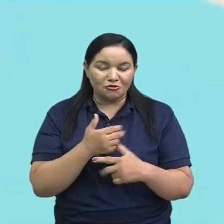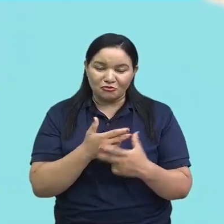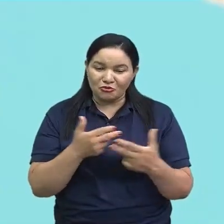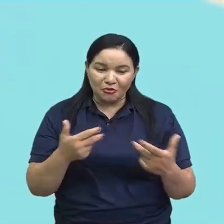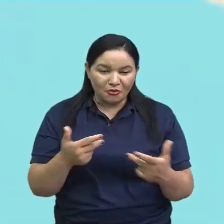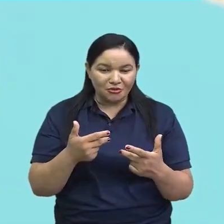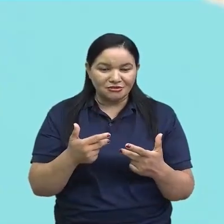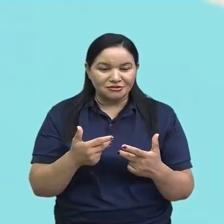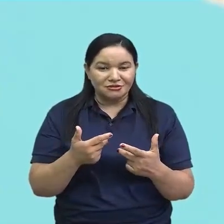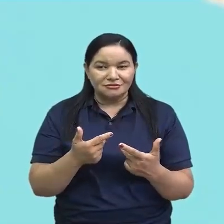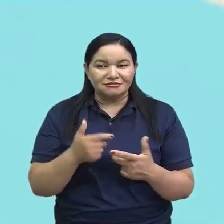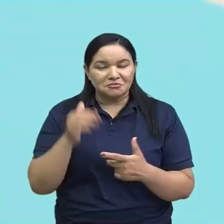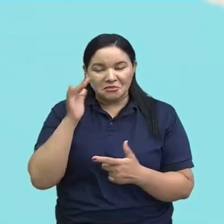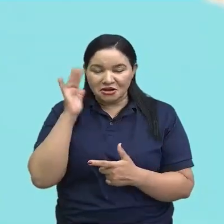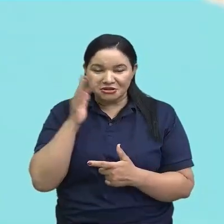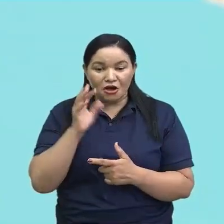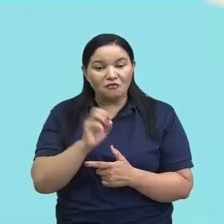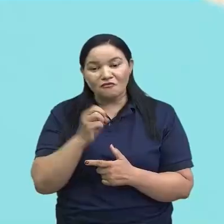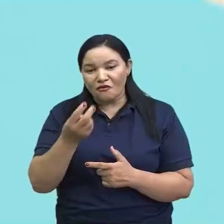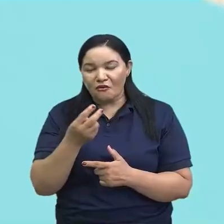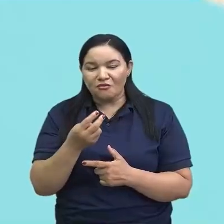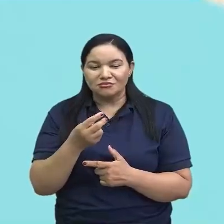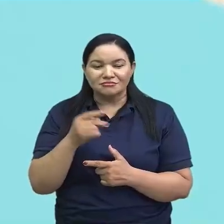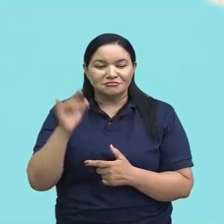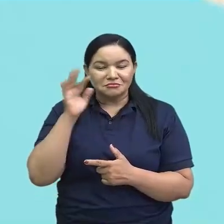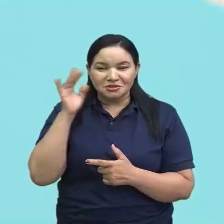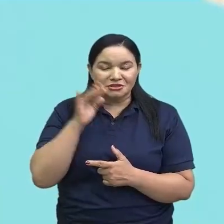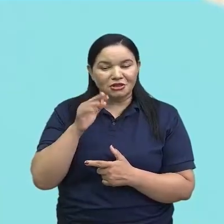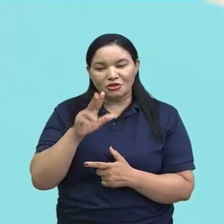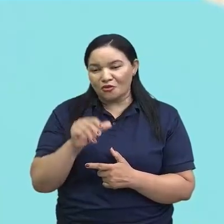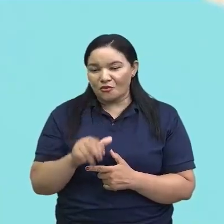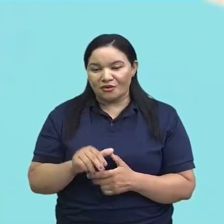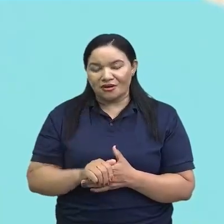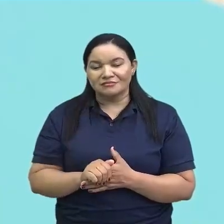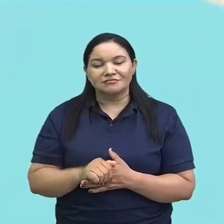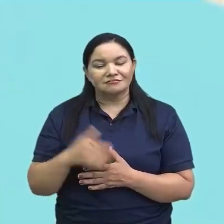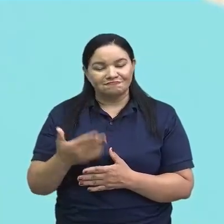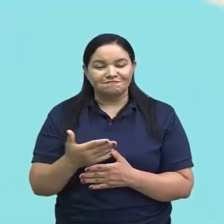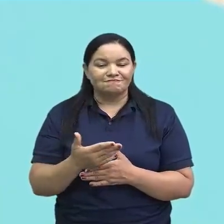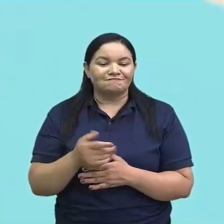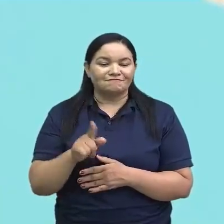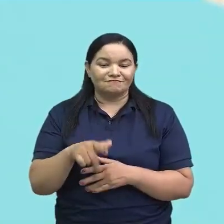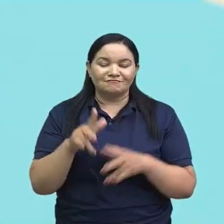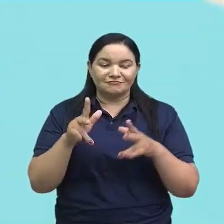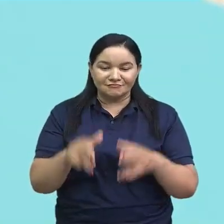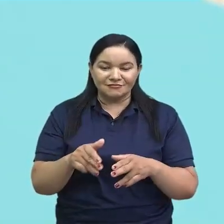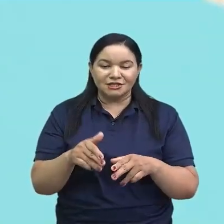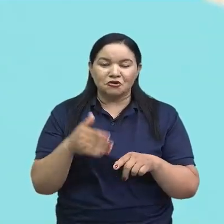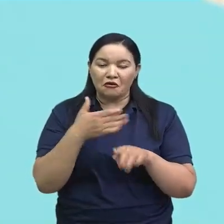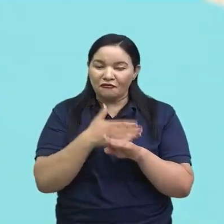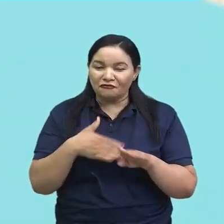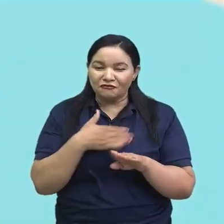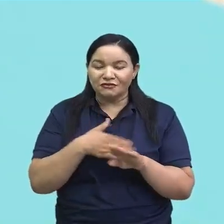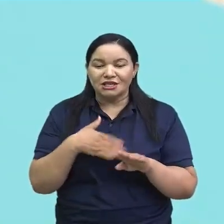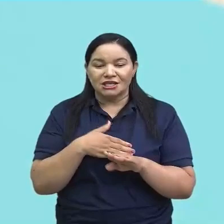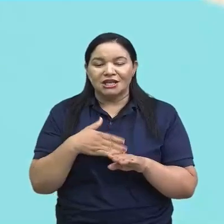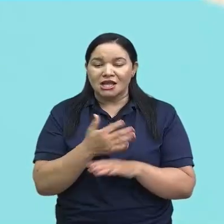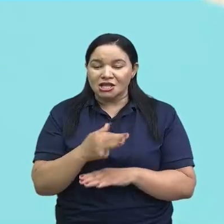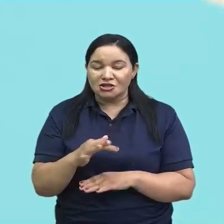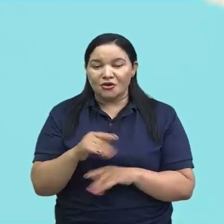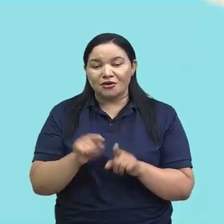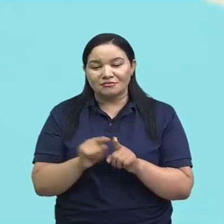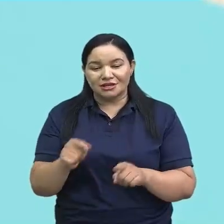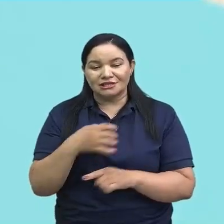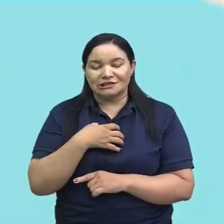são imagináveis ou que você nunca imaginou. Então, é ferida que dói e não se sente. O amor,